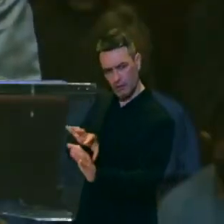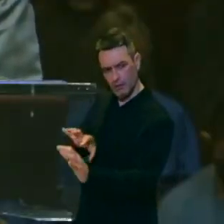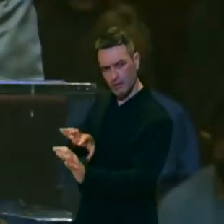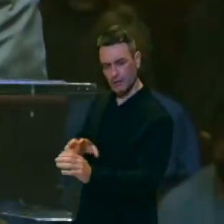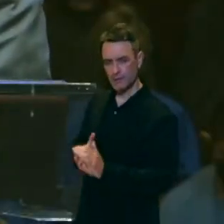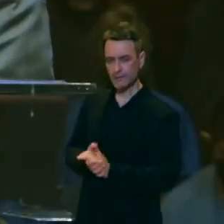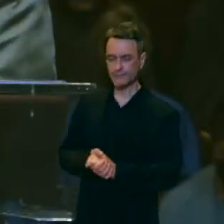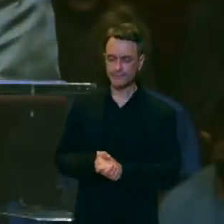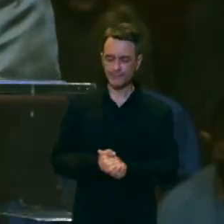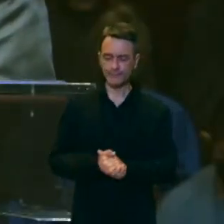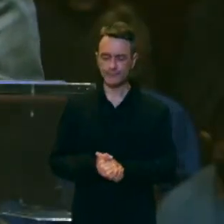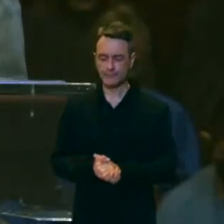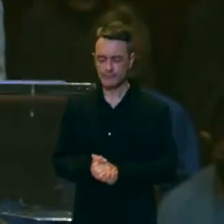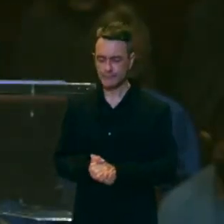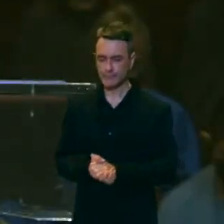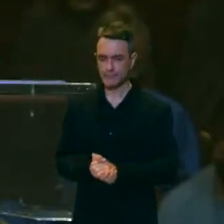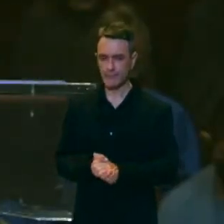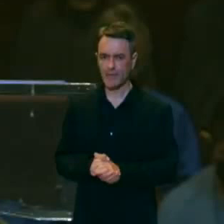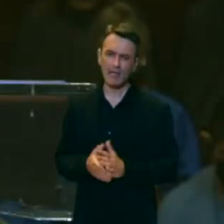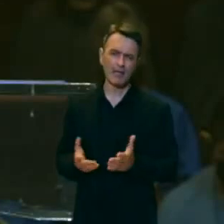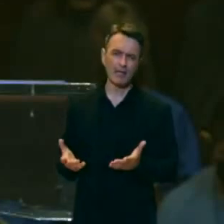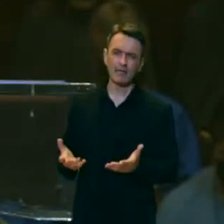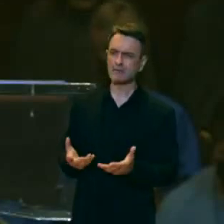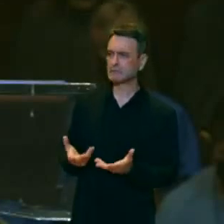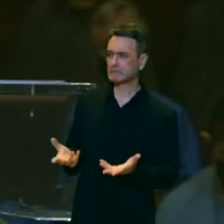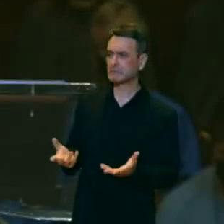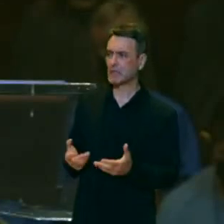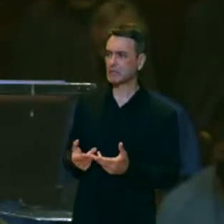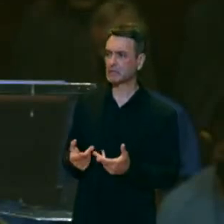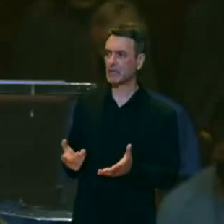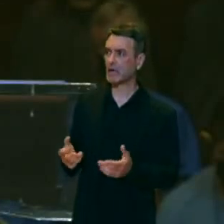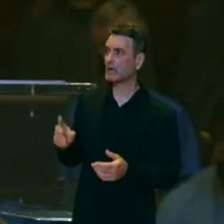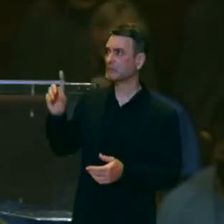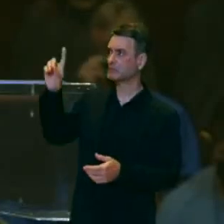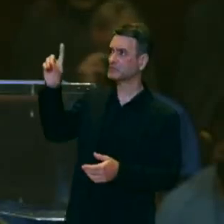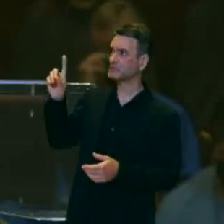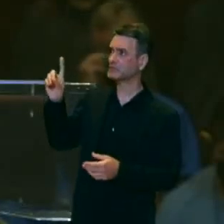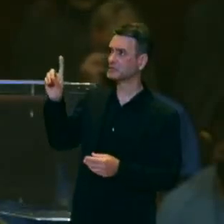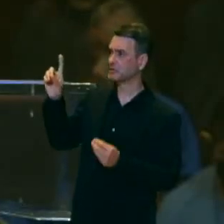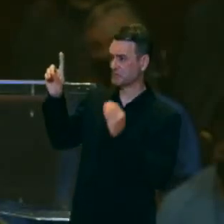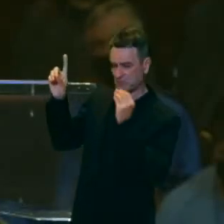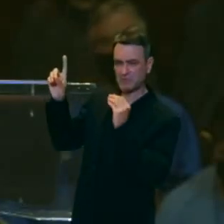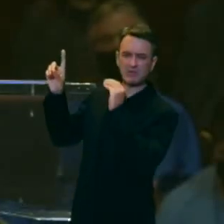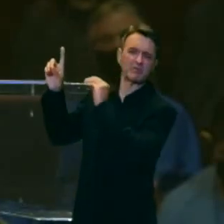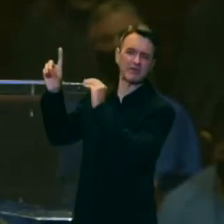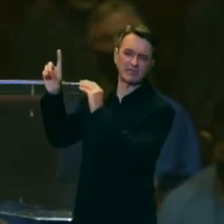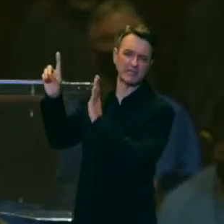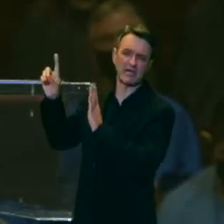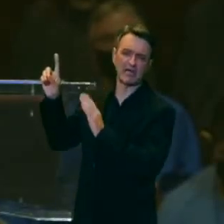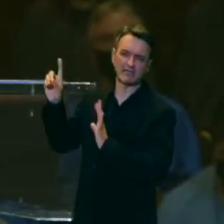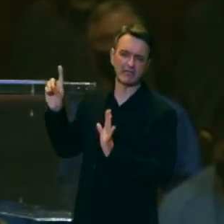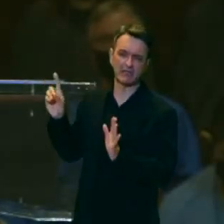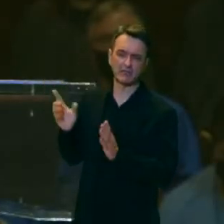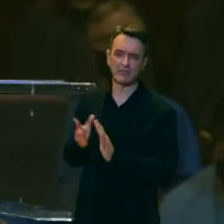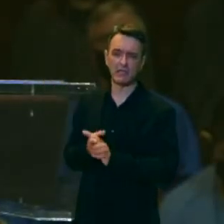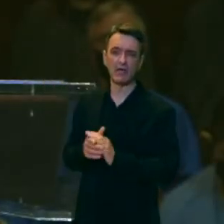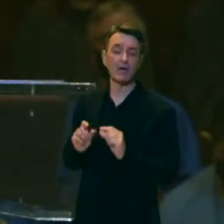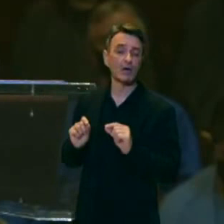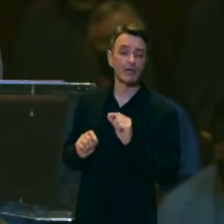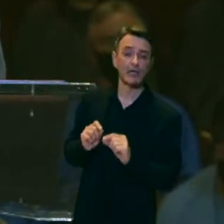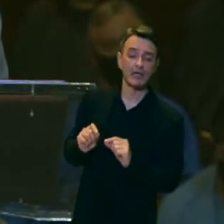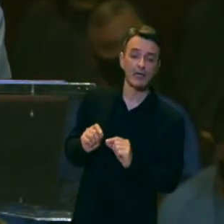que as coisas não fossem aceitas, a voz de Deus não fosse aceita, eram as vozes